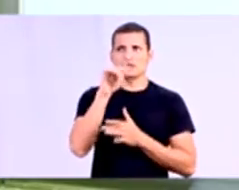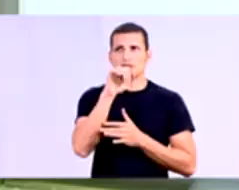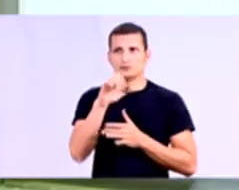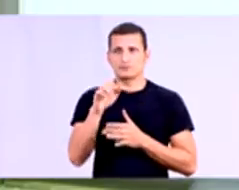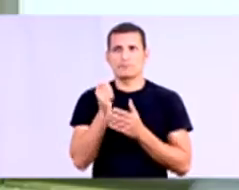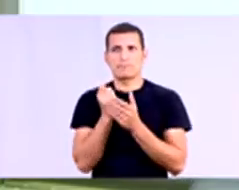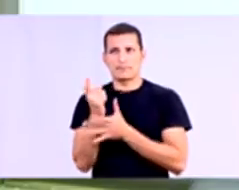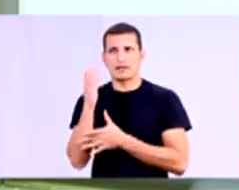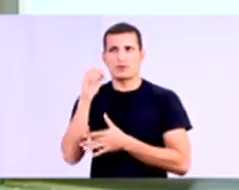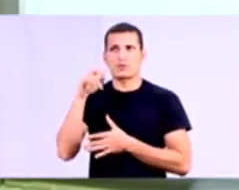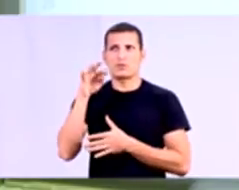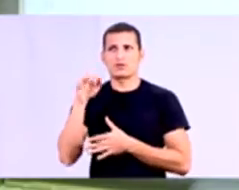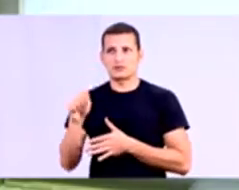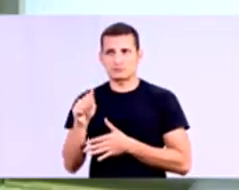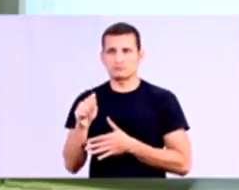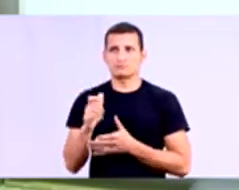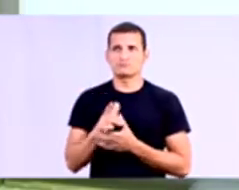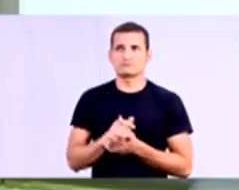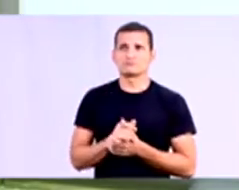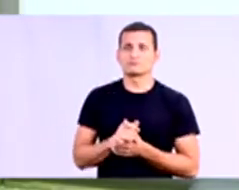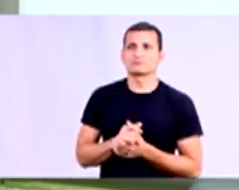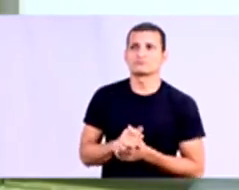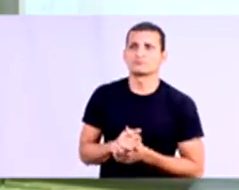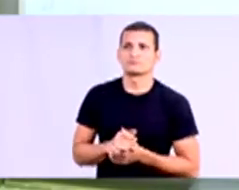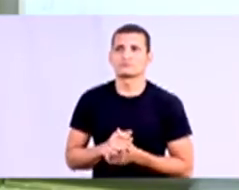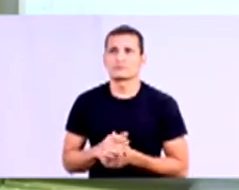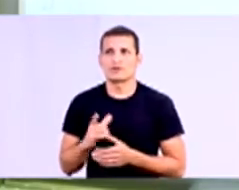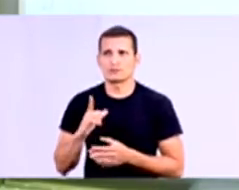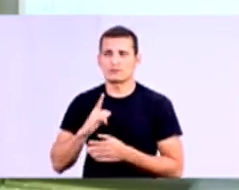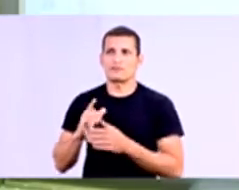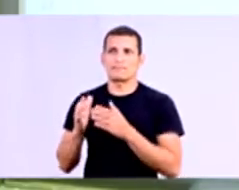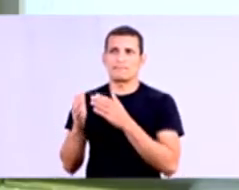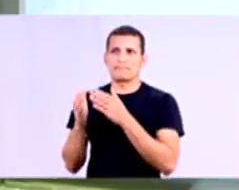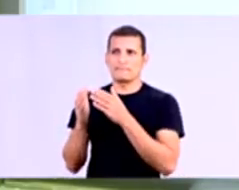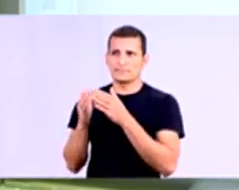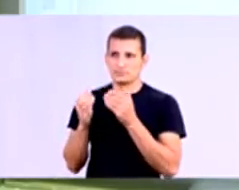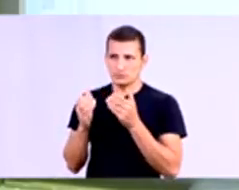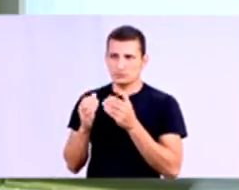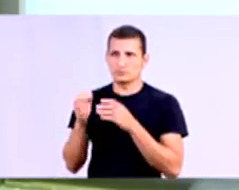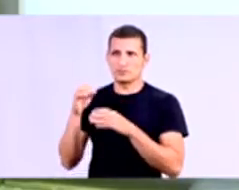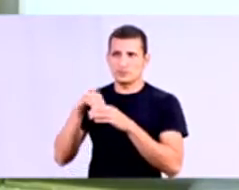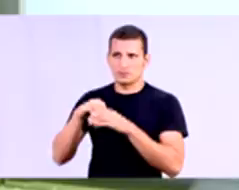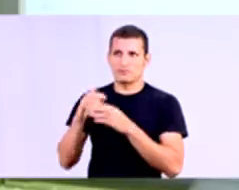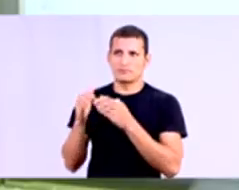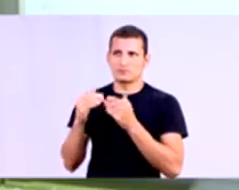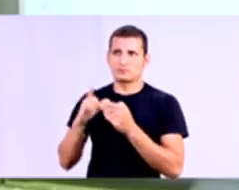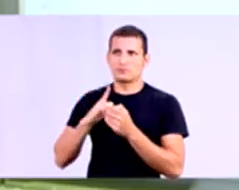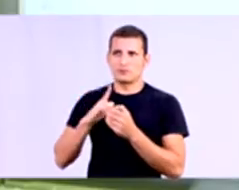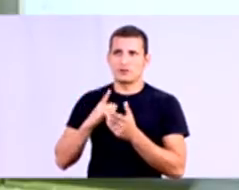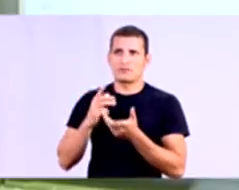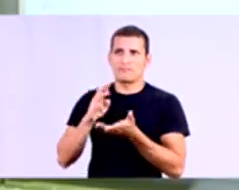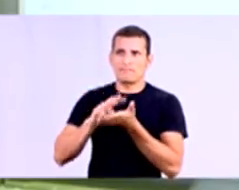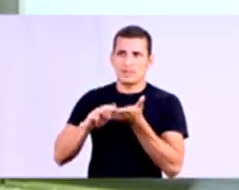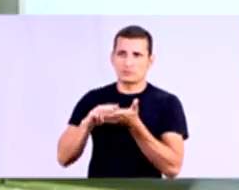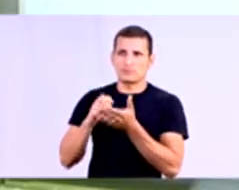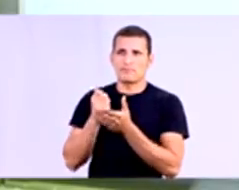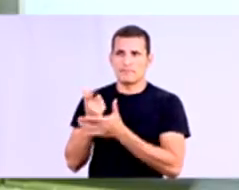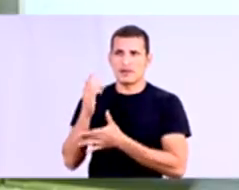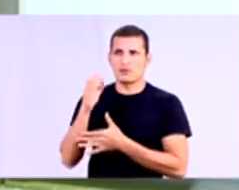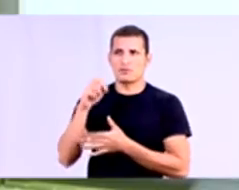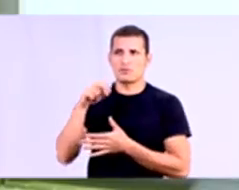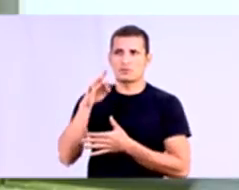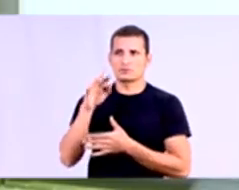Pagar conta, né, a partir do momento que eu tenho lá pedido. Dentro dessa classe pedido, eu tenho, por exemplo, o método pagar